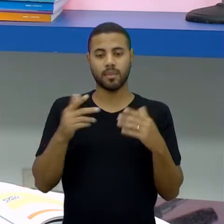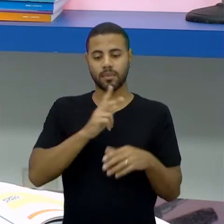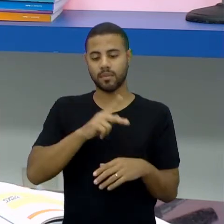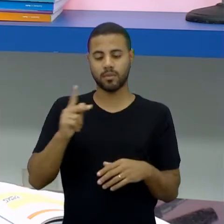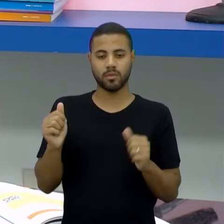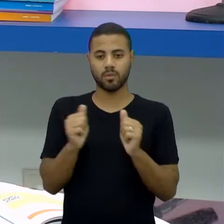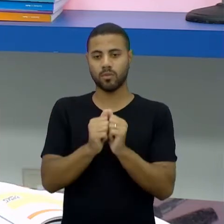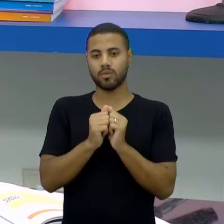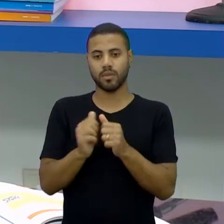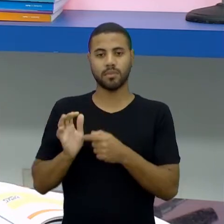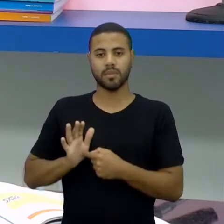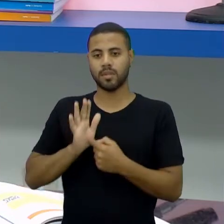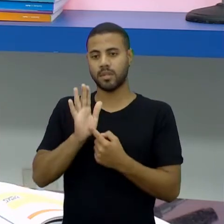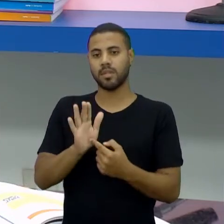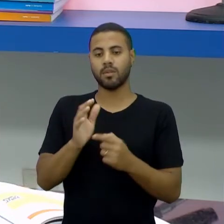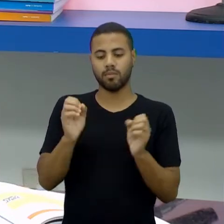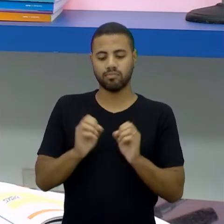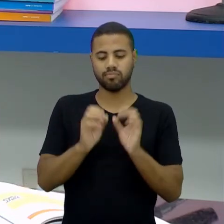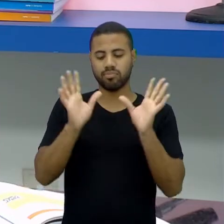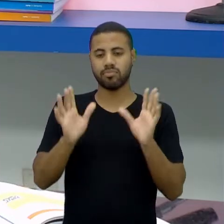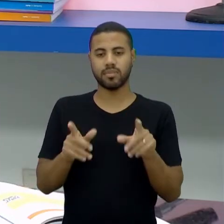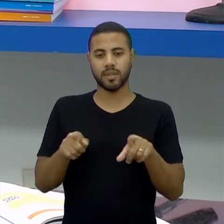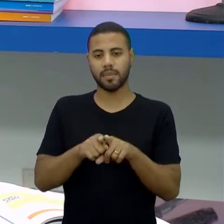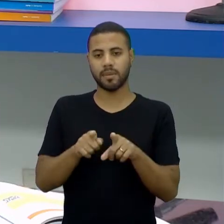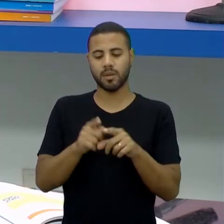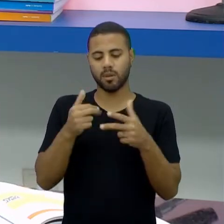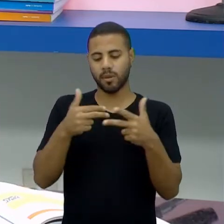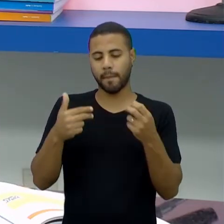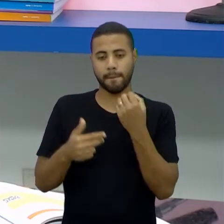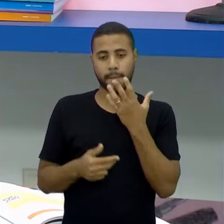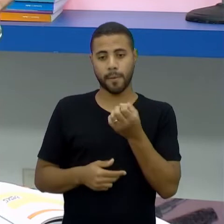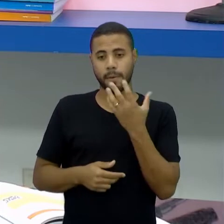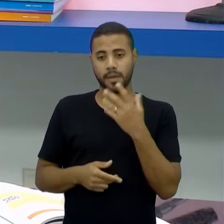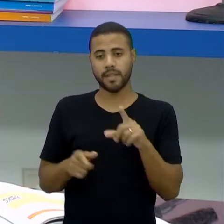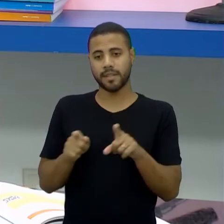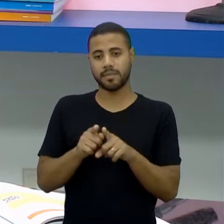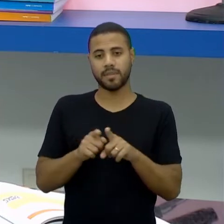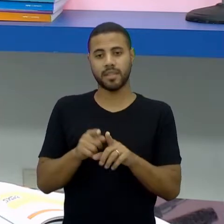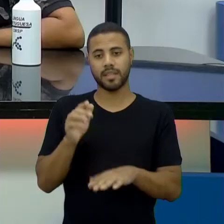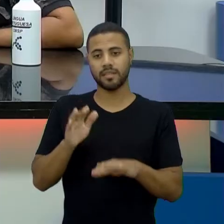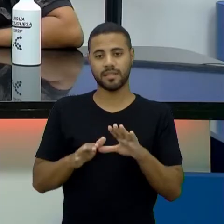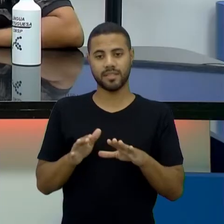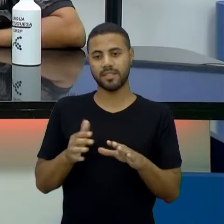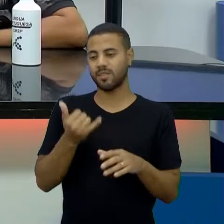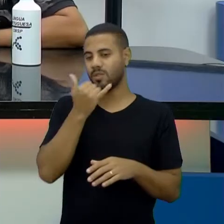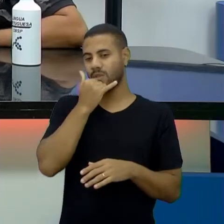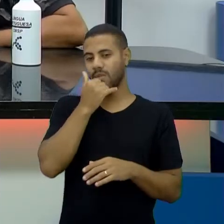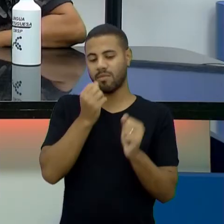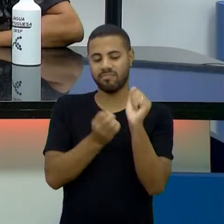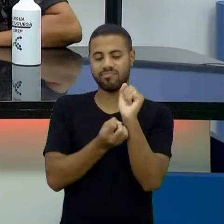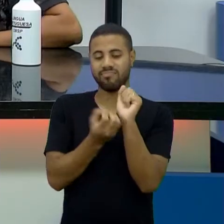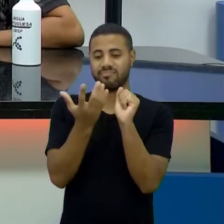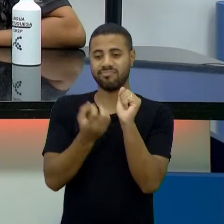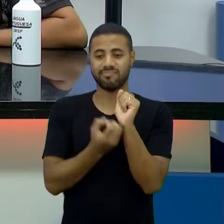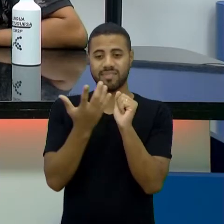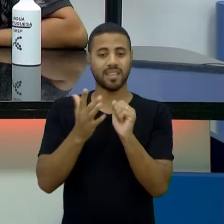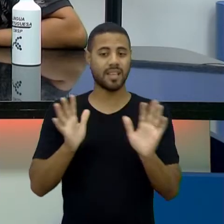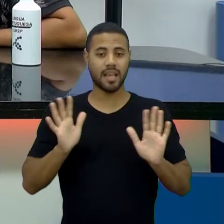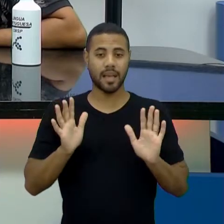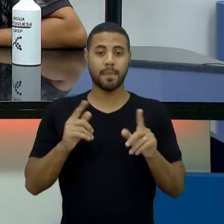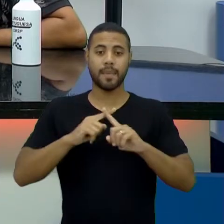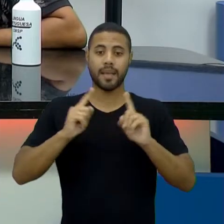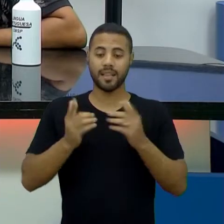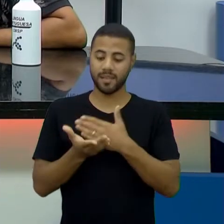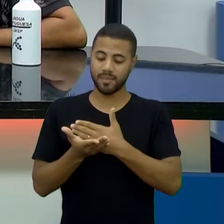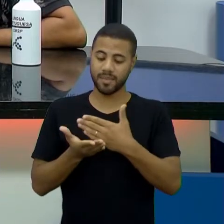professor, que traz aí surpresas, muita coisa bacana também. Ó, já tô dando spoiler. Tá dando spoiler, mas é isso mesmo. Porque você vai começar